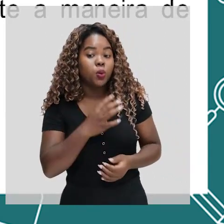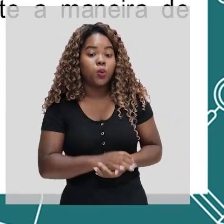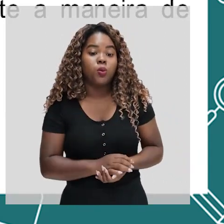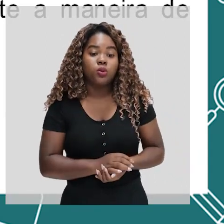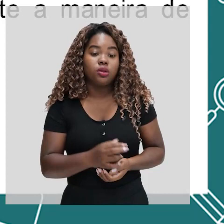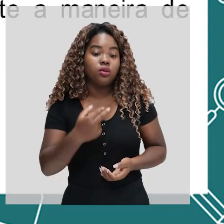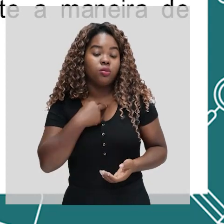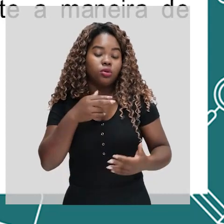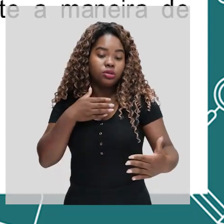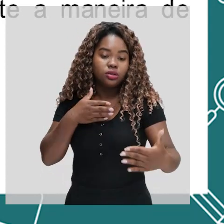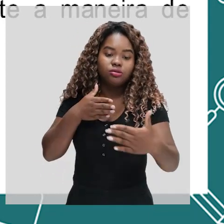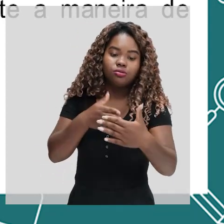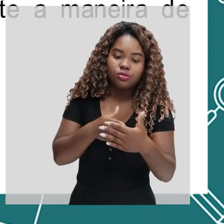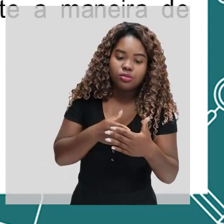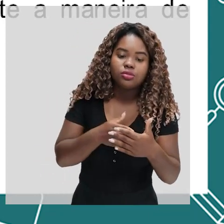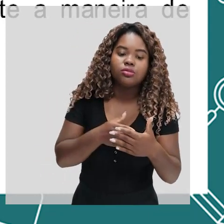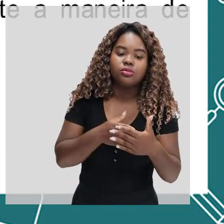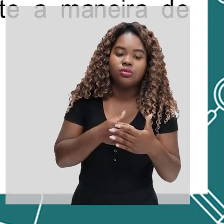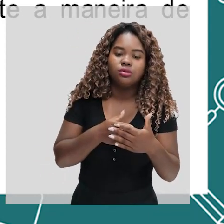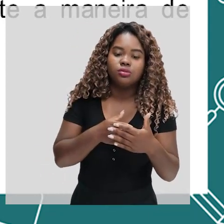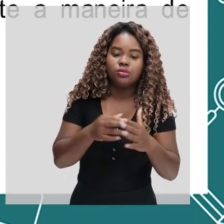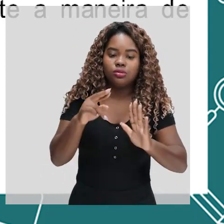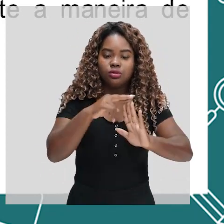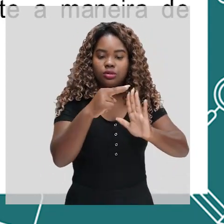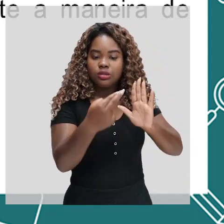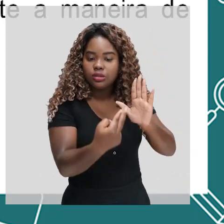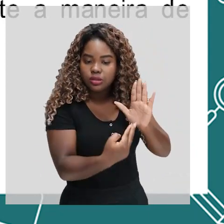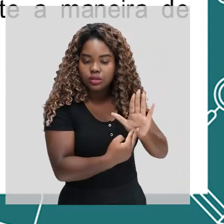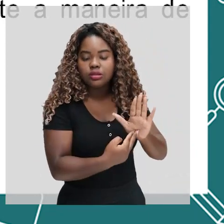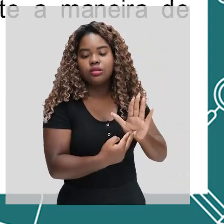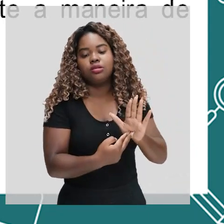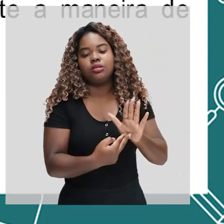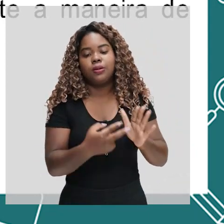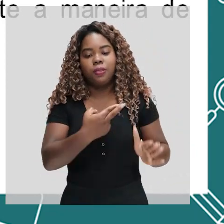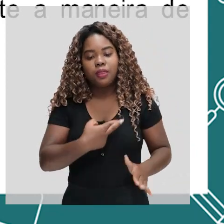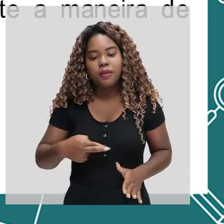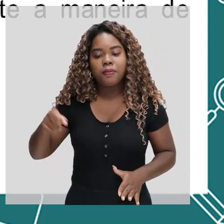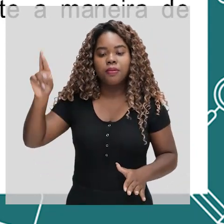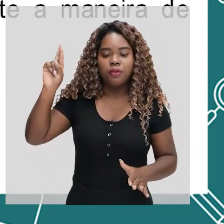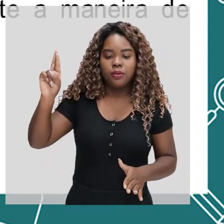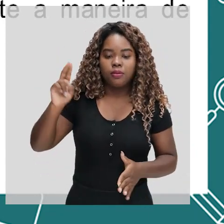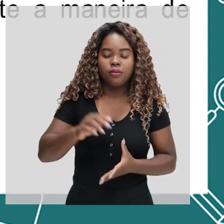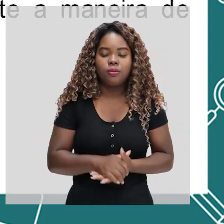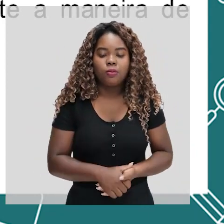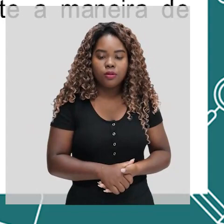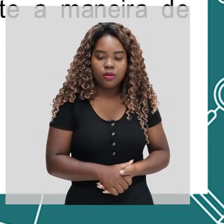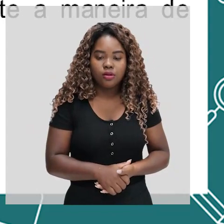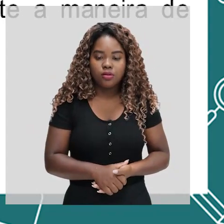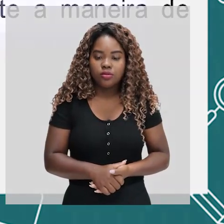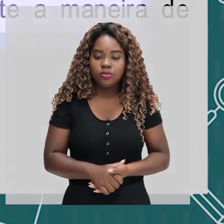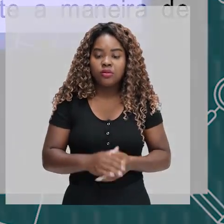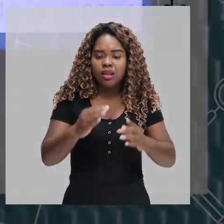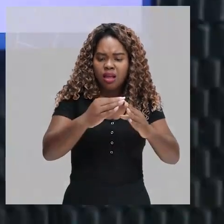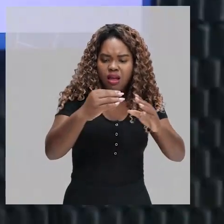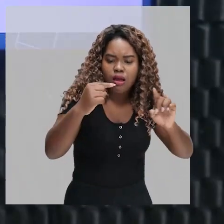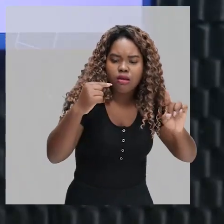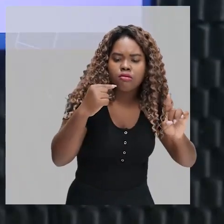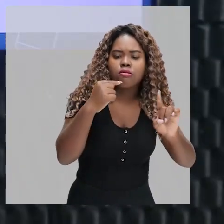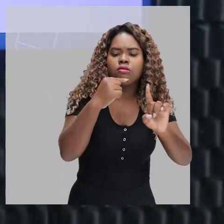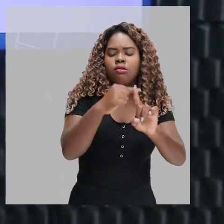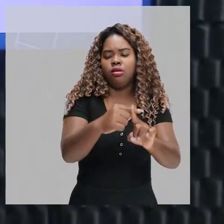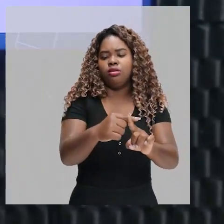impedido de avançar por conta de dogmas religiosos a igreja